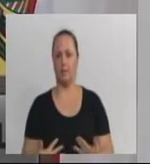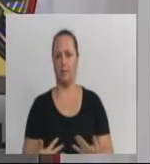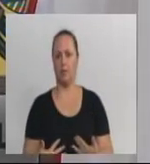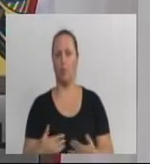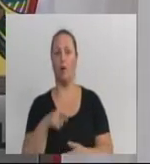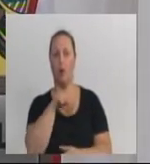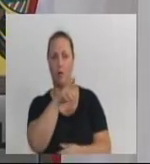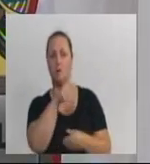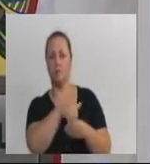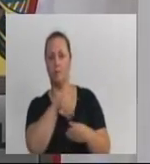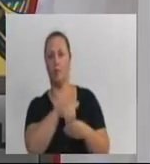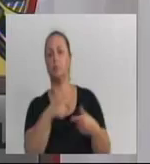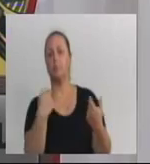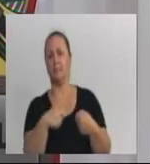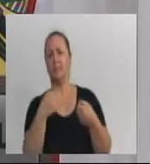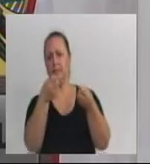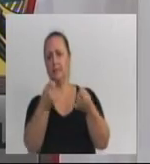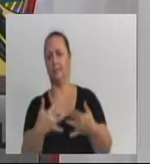deles.